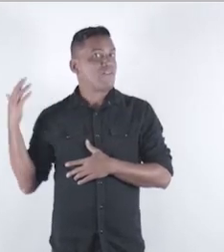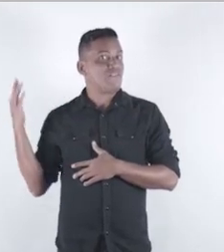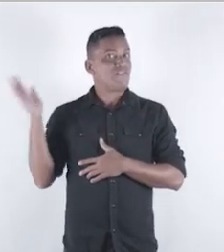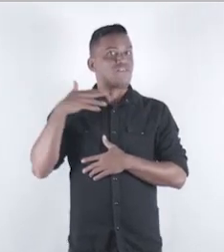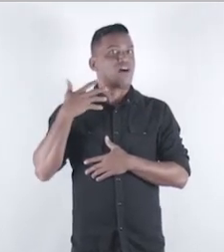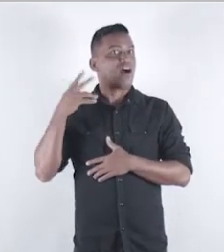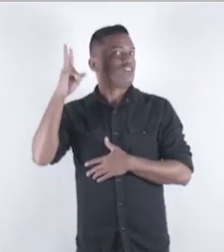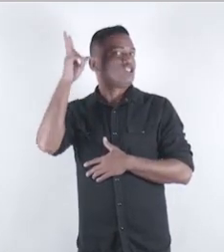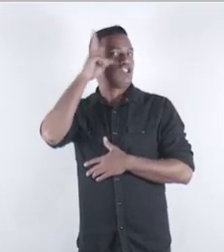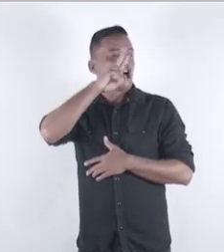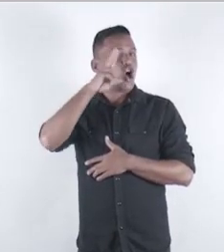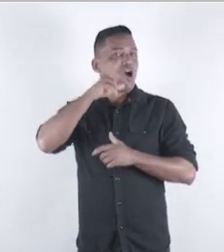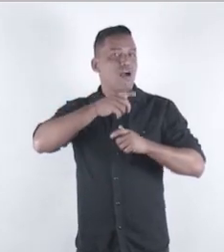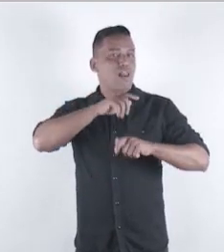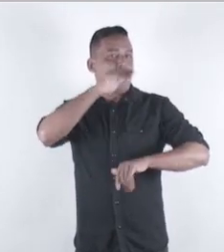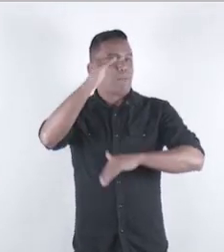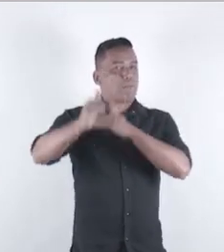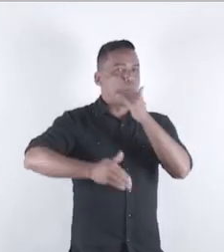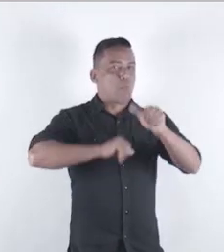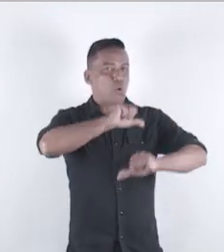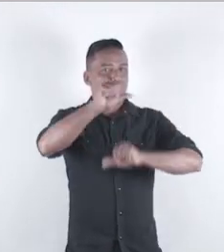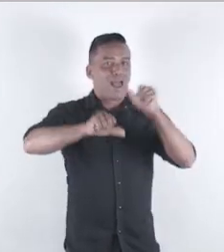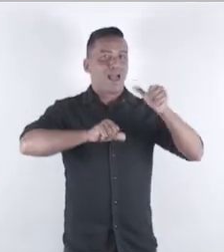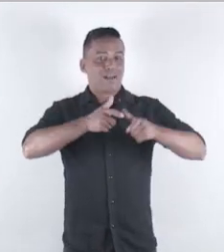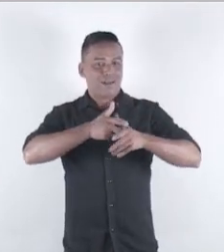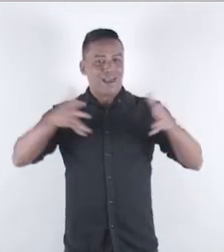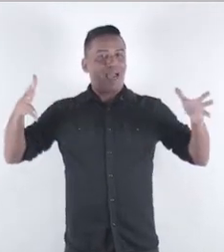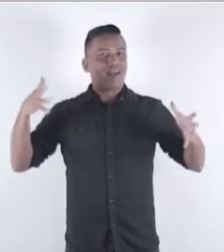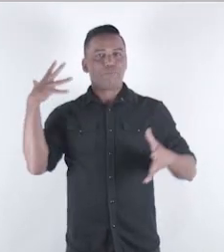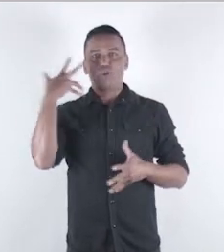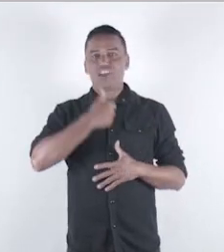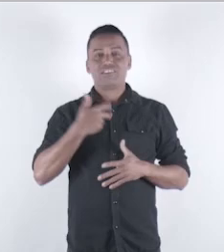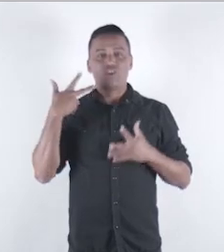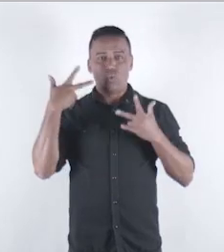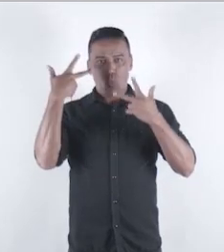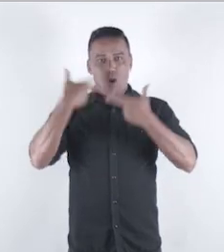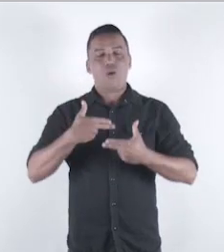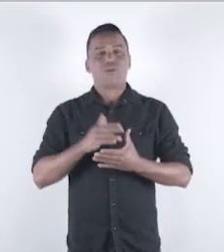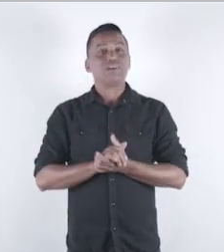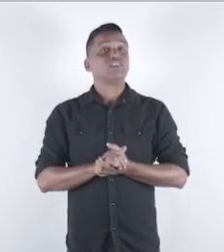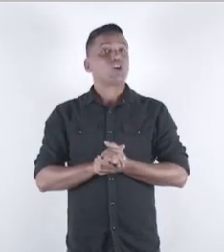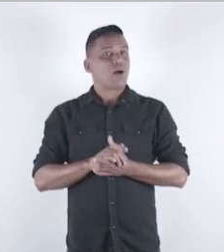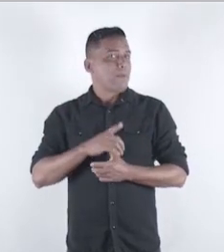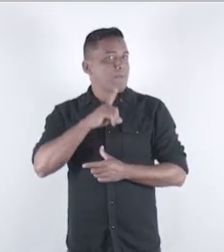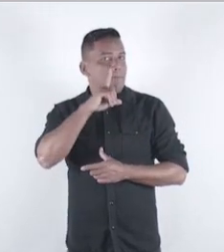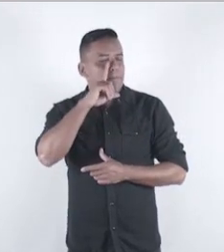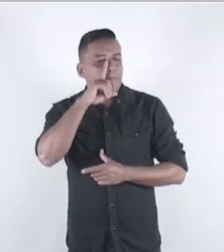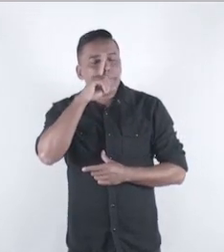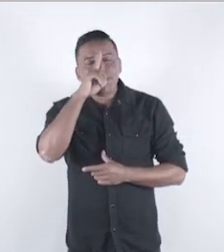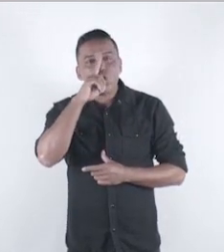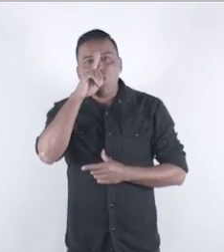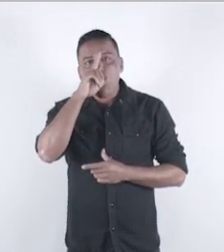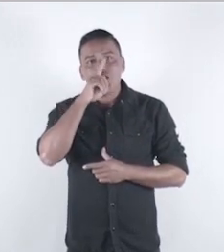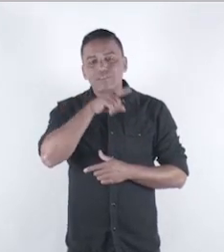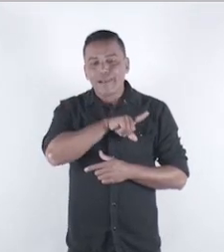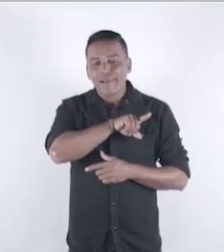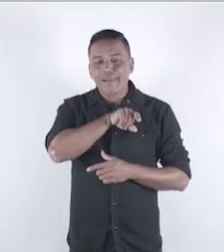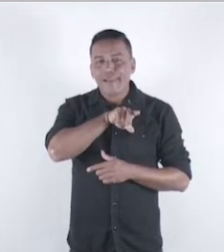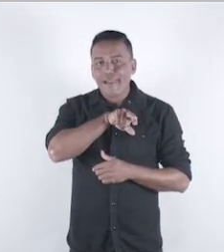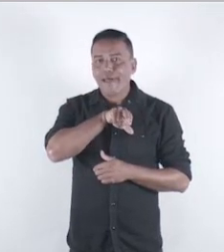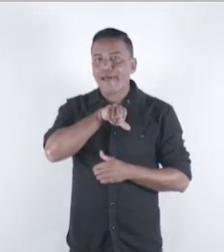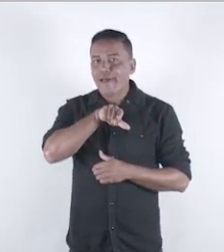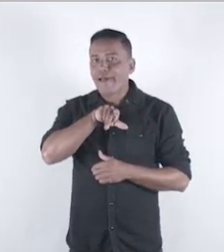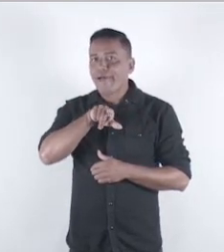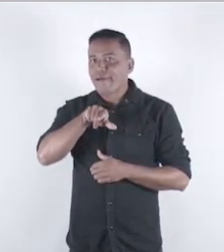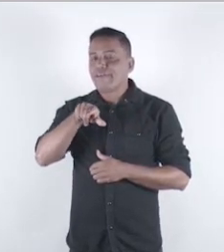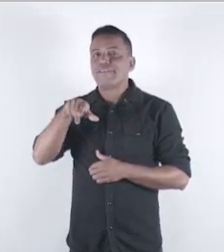tornar grande e bonita como a cobra. Acontece que é uma aventura perigosa e a lagarta vai. Então